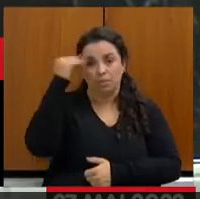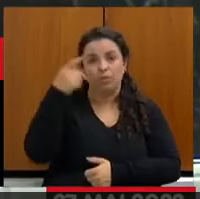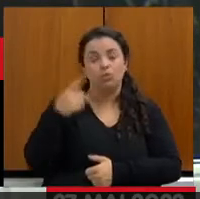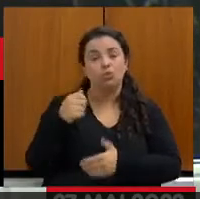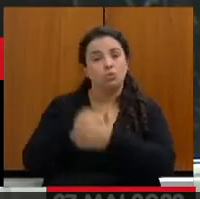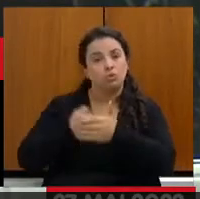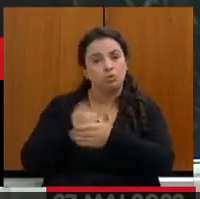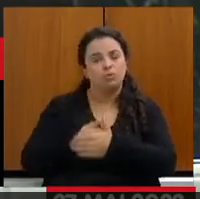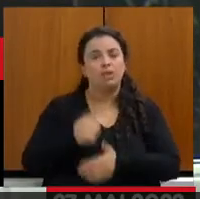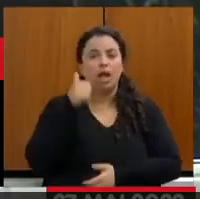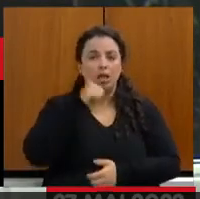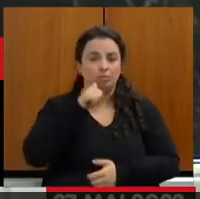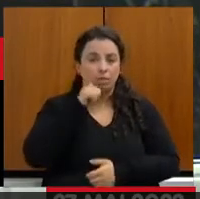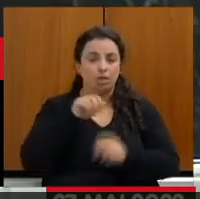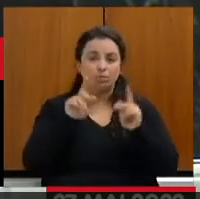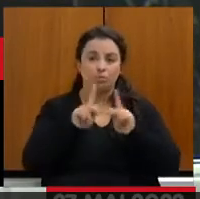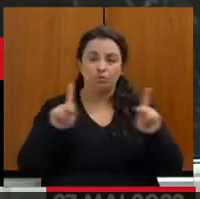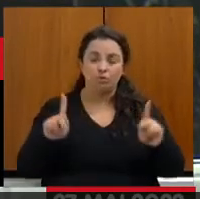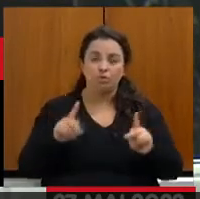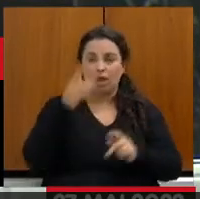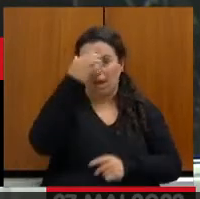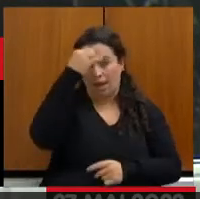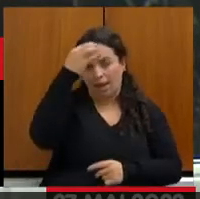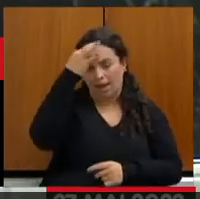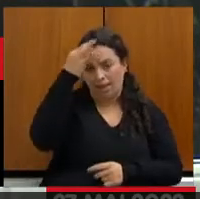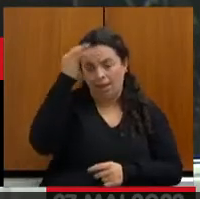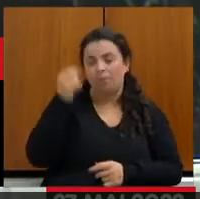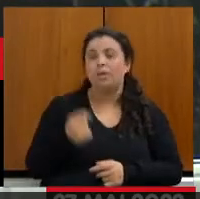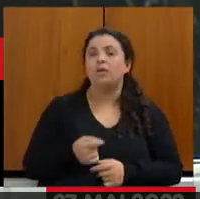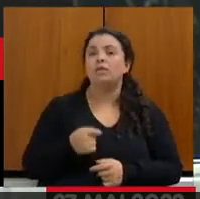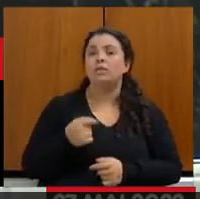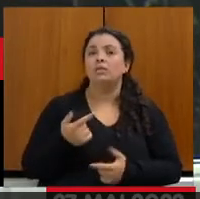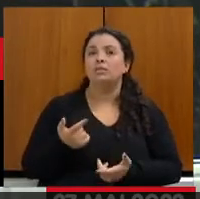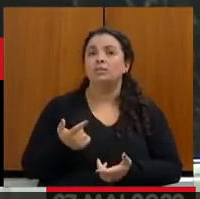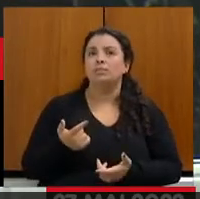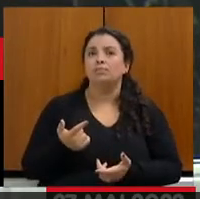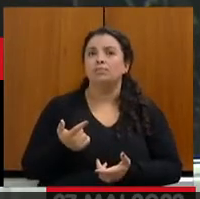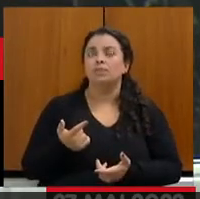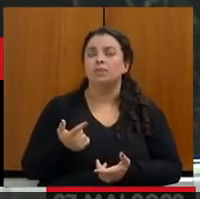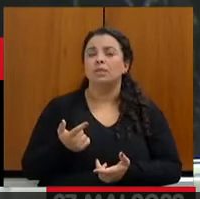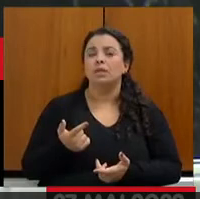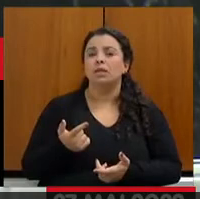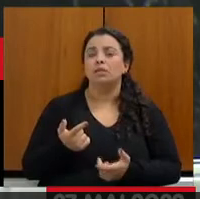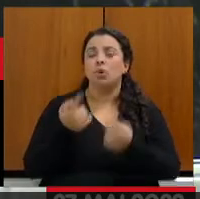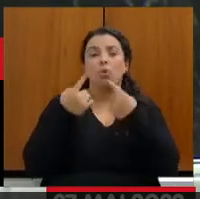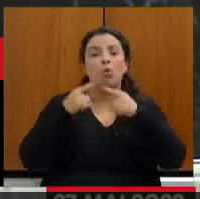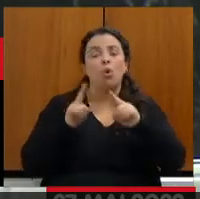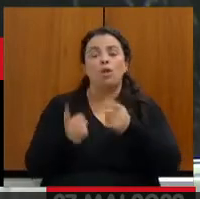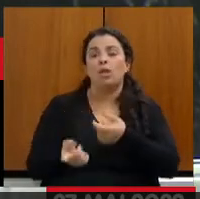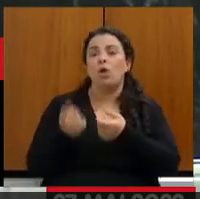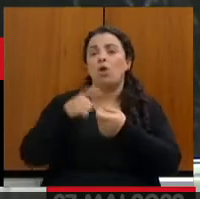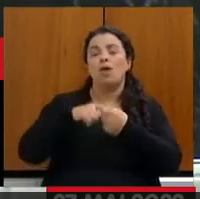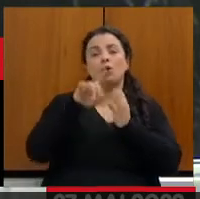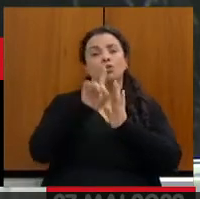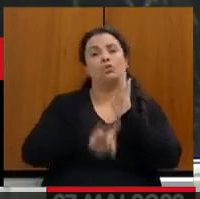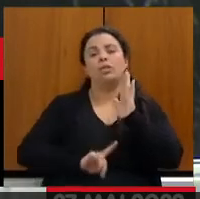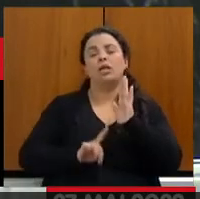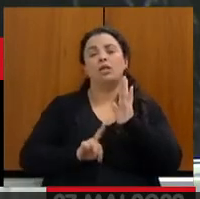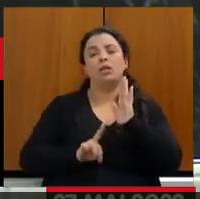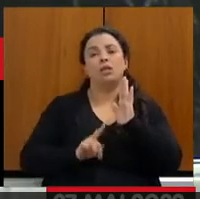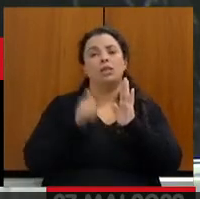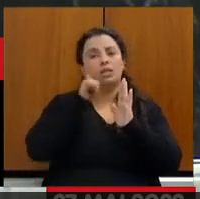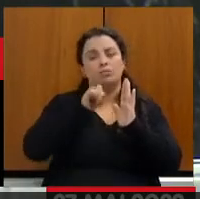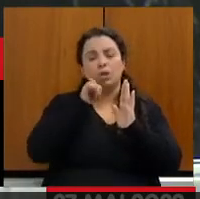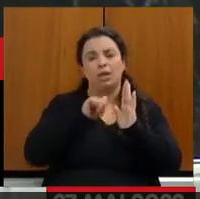são trincheiras de resistência contra os retrocessos nos direitos das mulheres e acreditem não Daremos